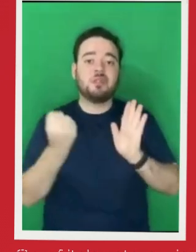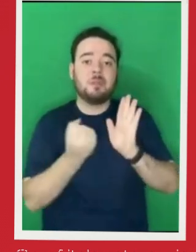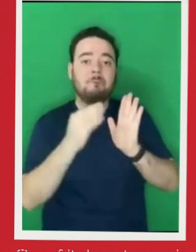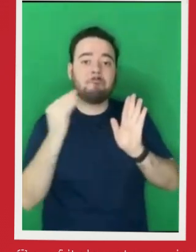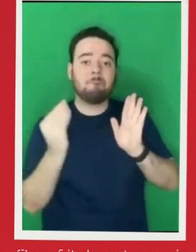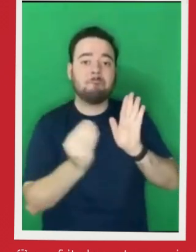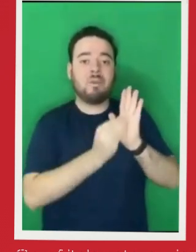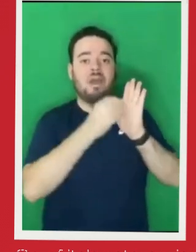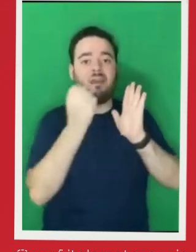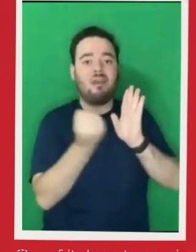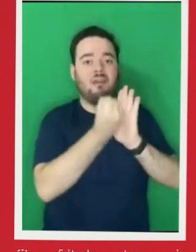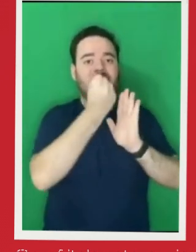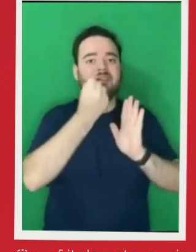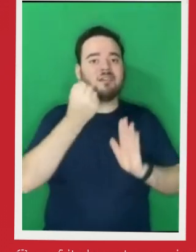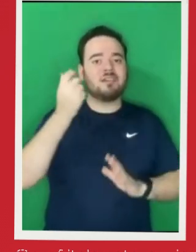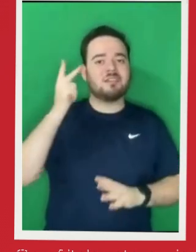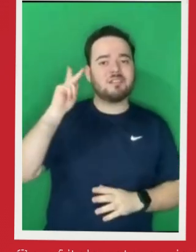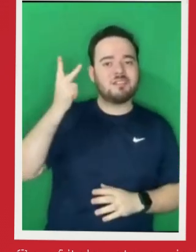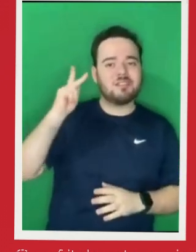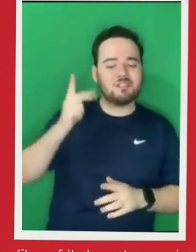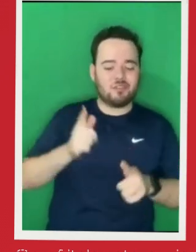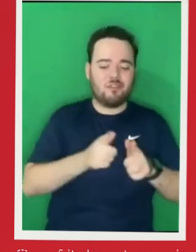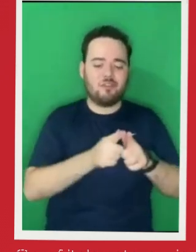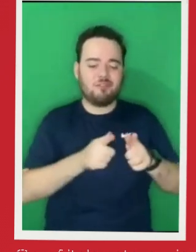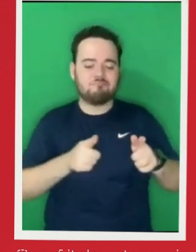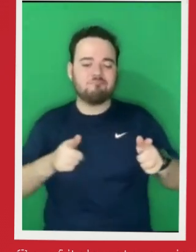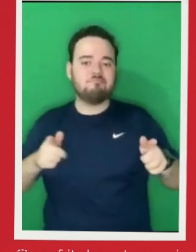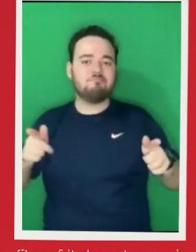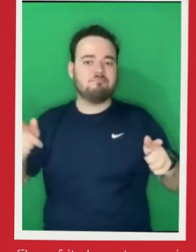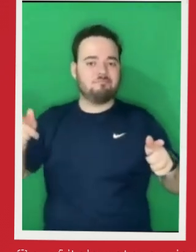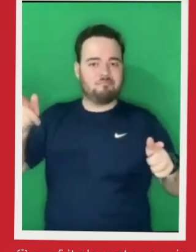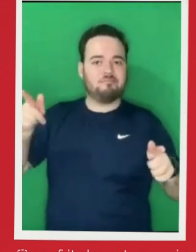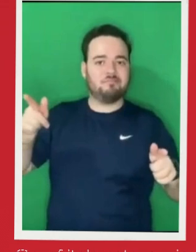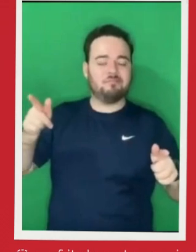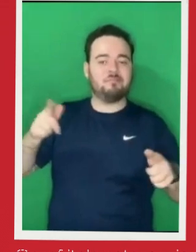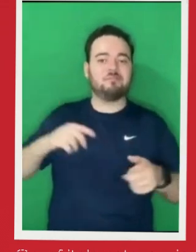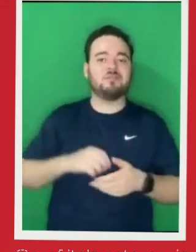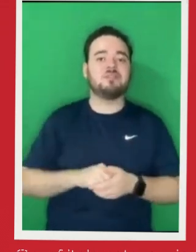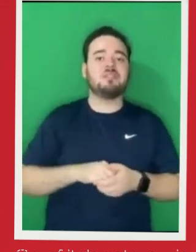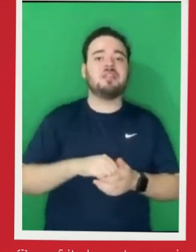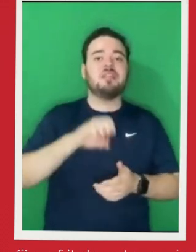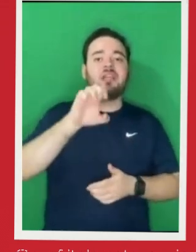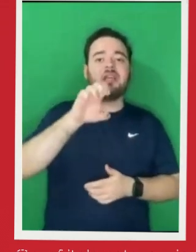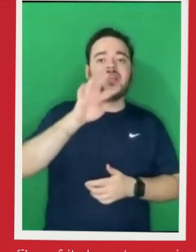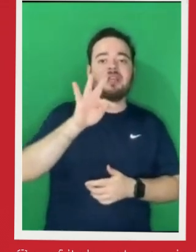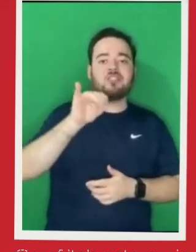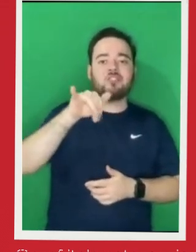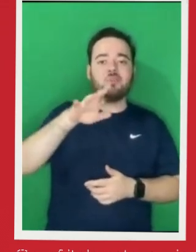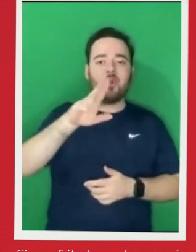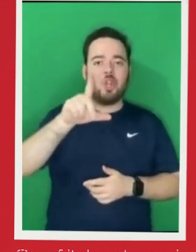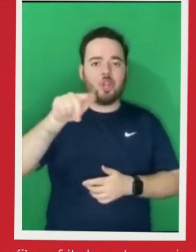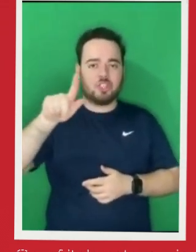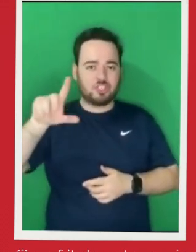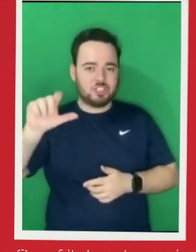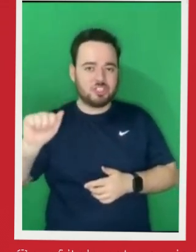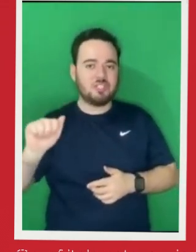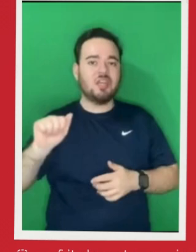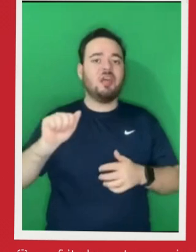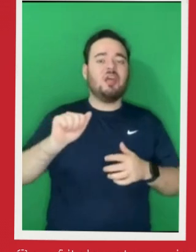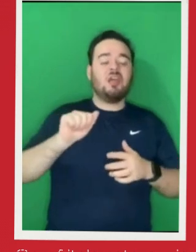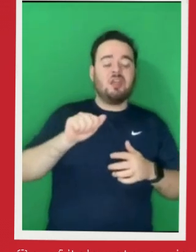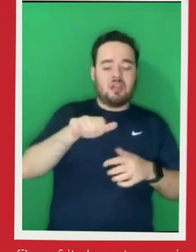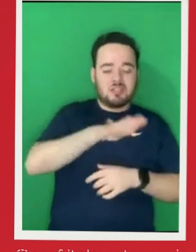de marcos analíticos, de fontes específicas. E a etimologia é um campo específico